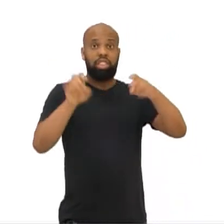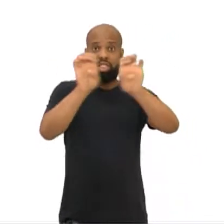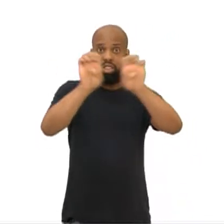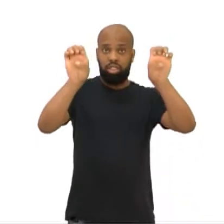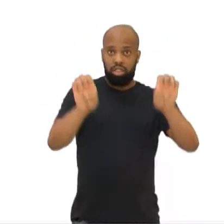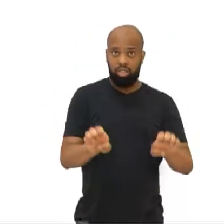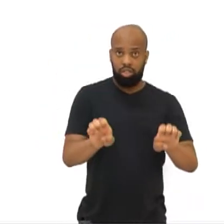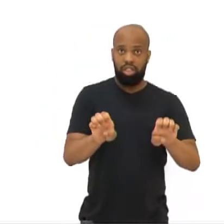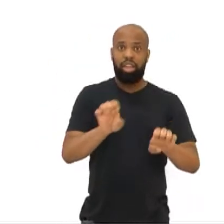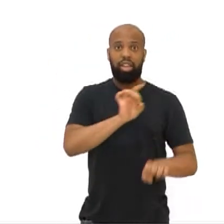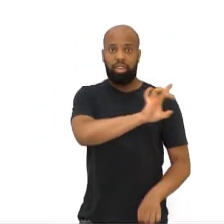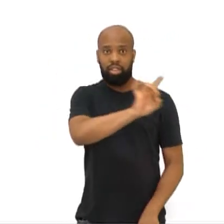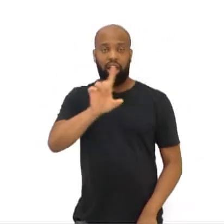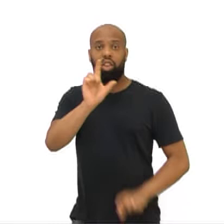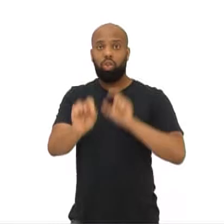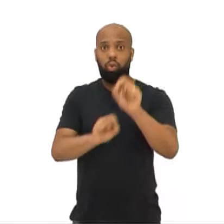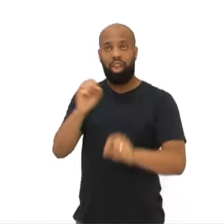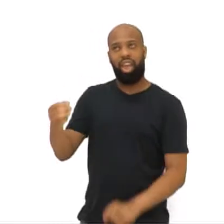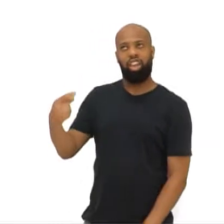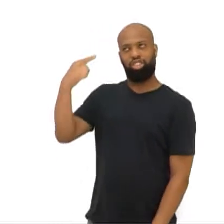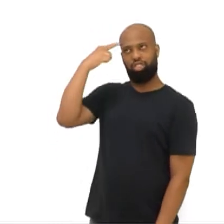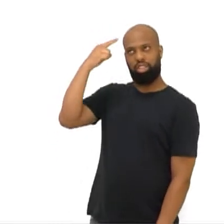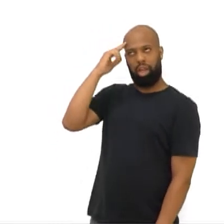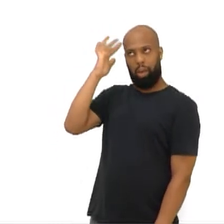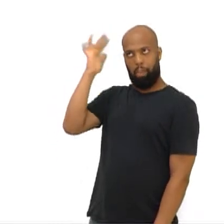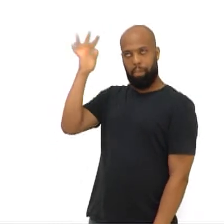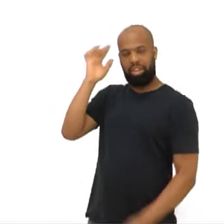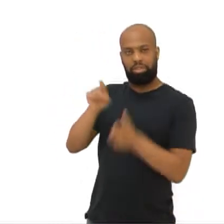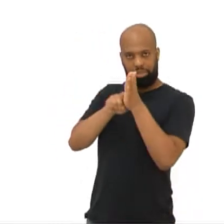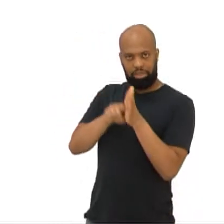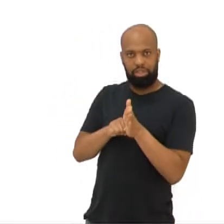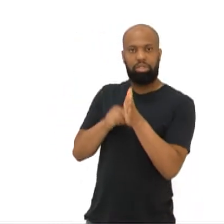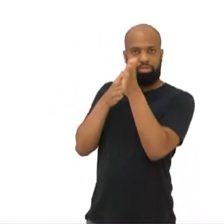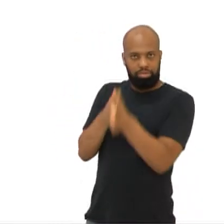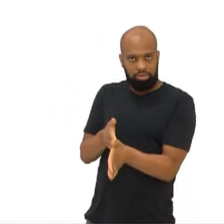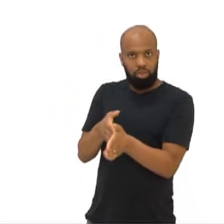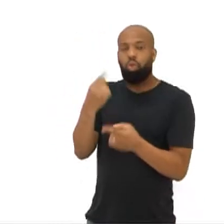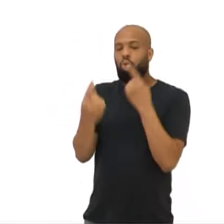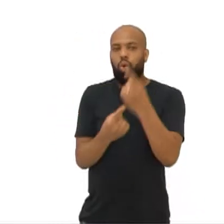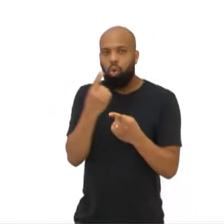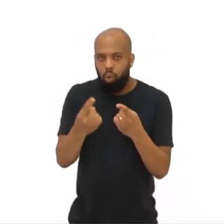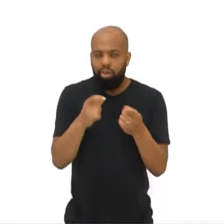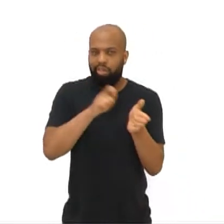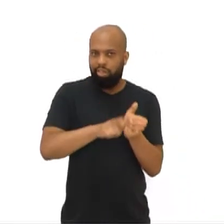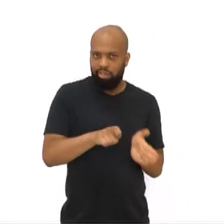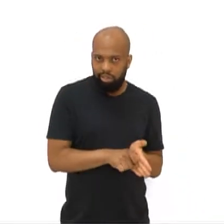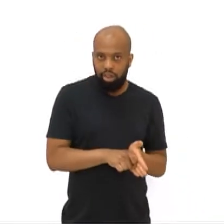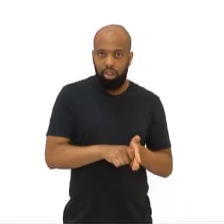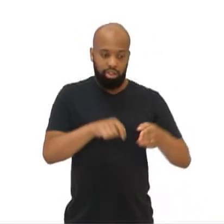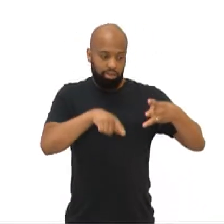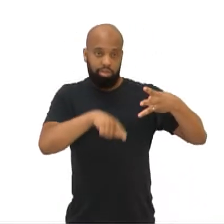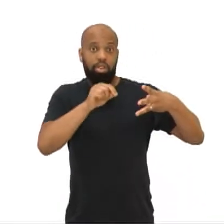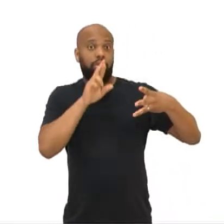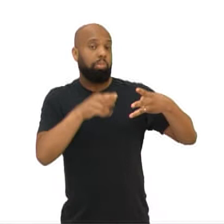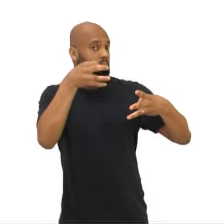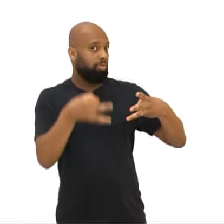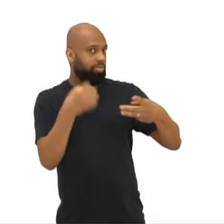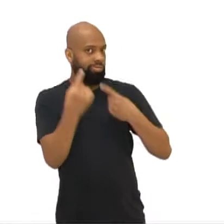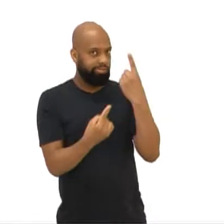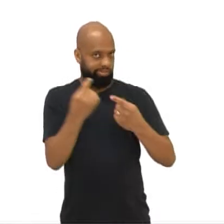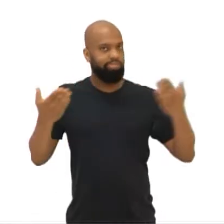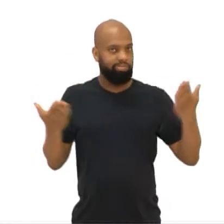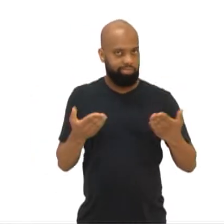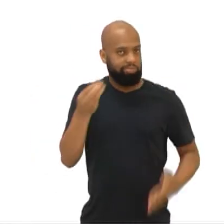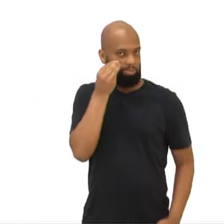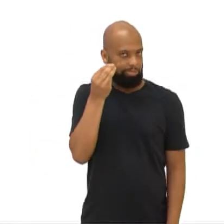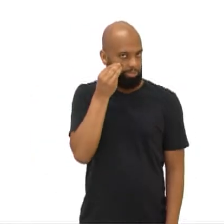estrutura metafísica do mundo, tá? Fica um desafio aí, reveja as suas anotações e tenta ver se você vai acertar esse quiz